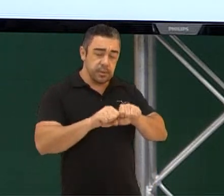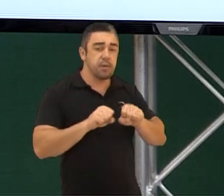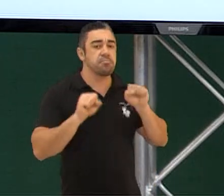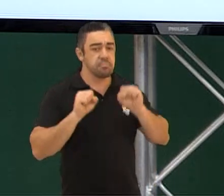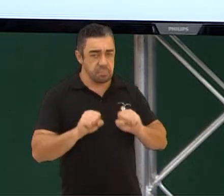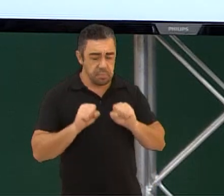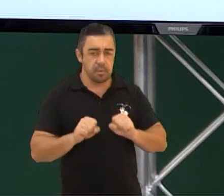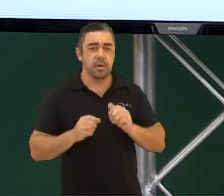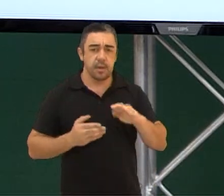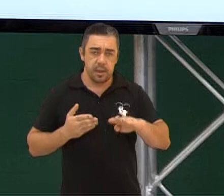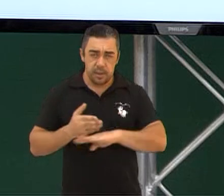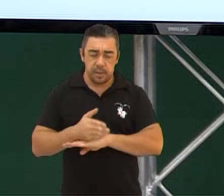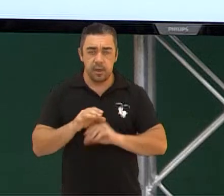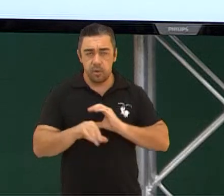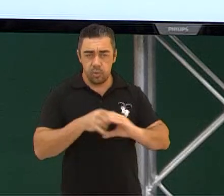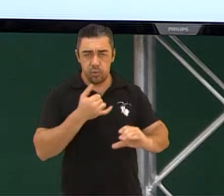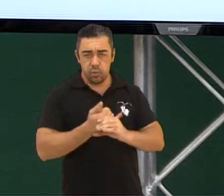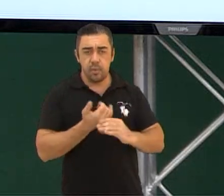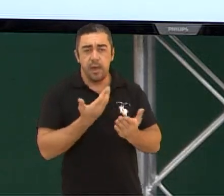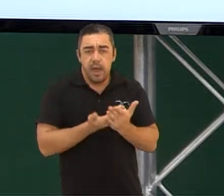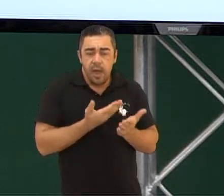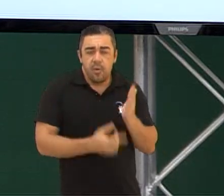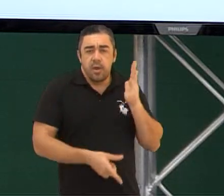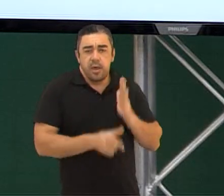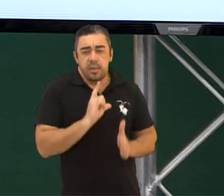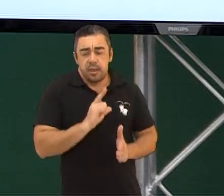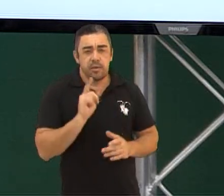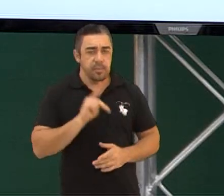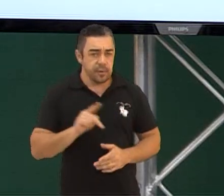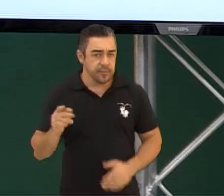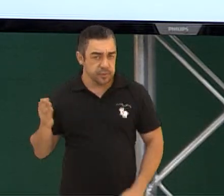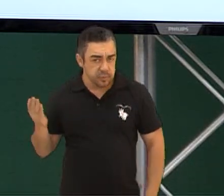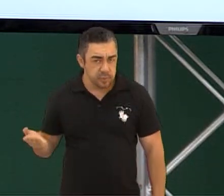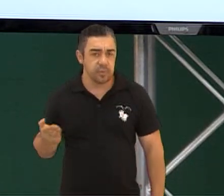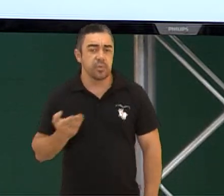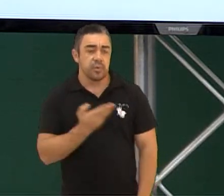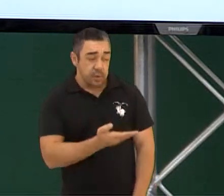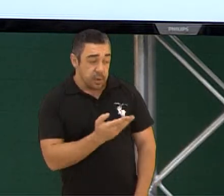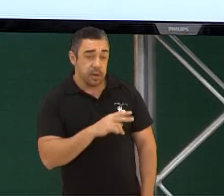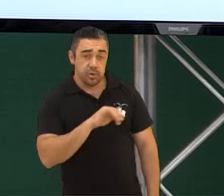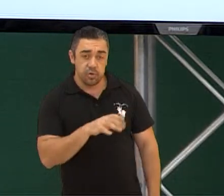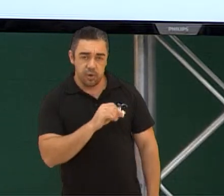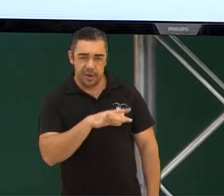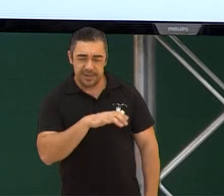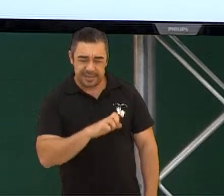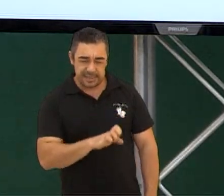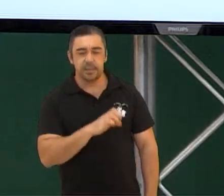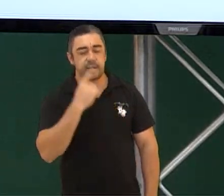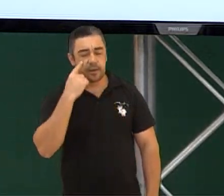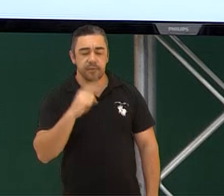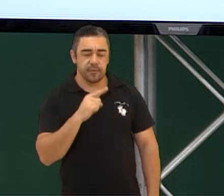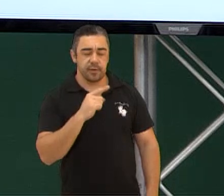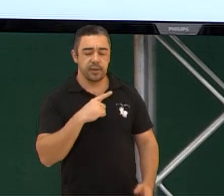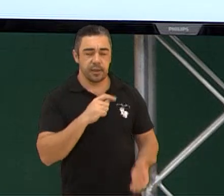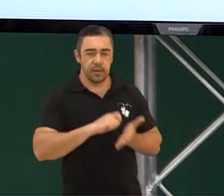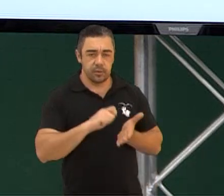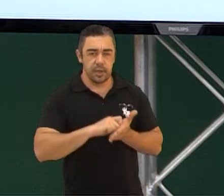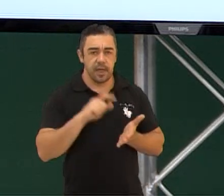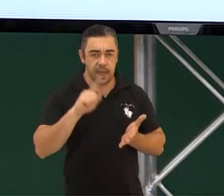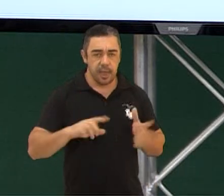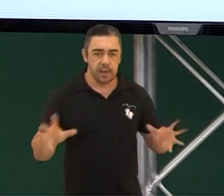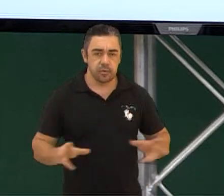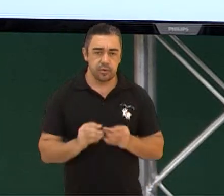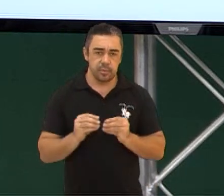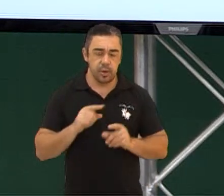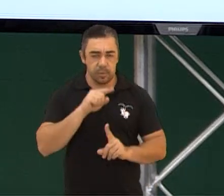pode acessar ali no YouTube, pegar as aulas anteriores também, dá uma olhada, assiste novamente, faz lá a sua anotação, né? E é essa retomada que ela vem